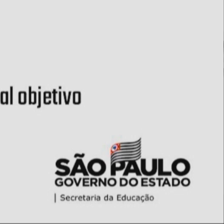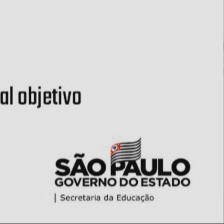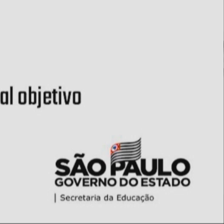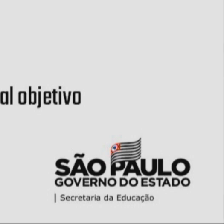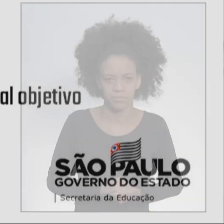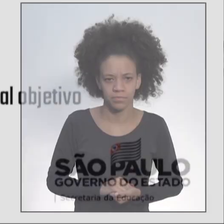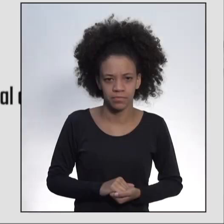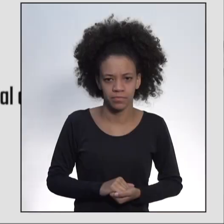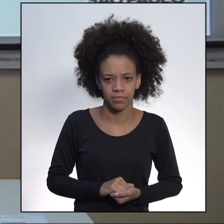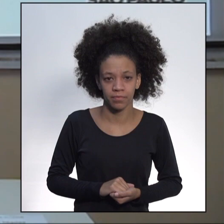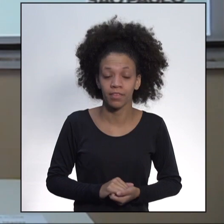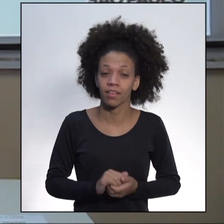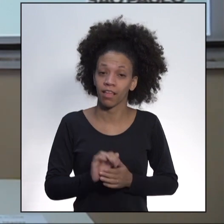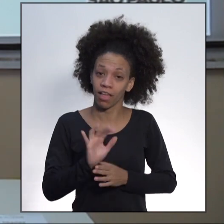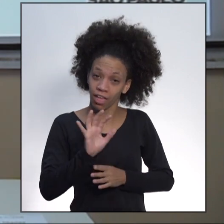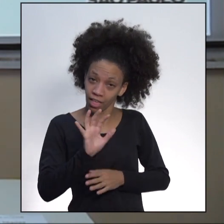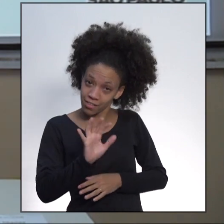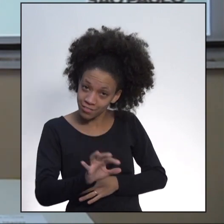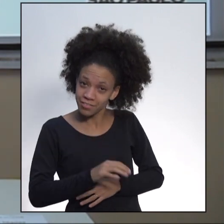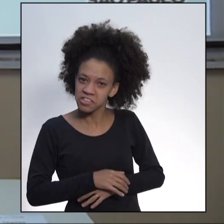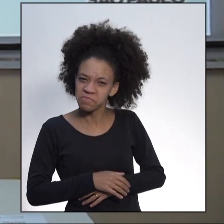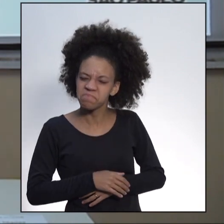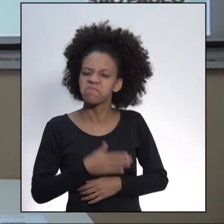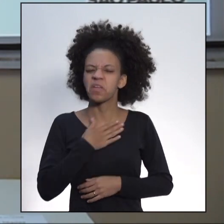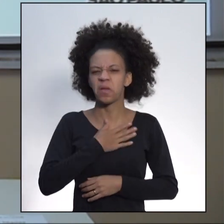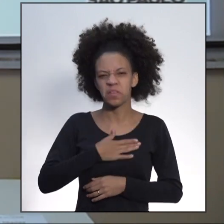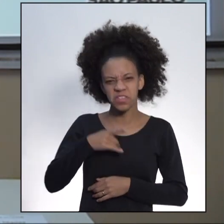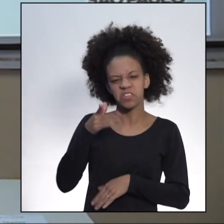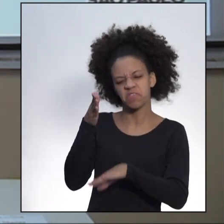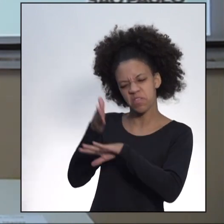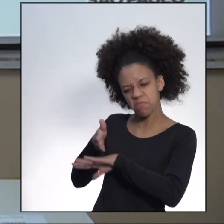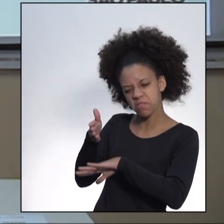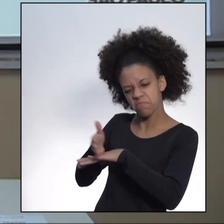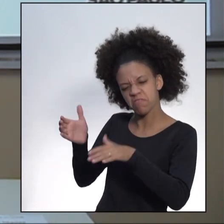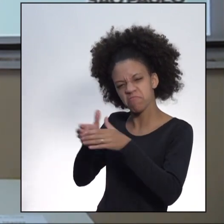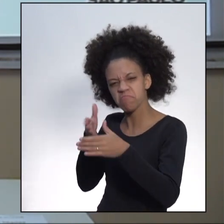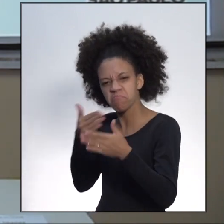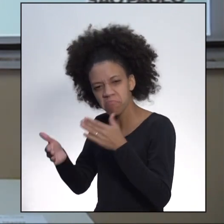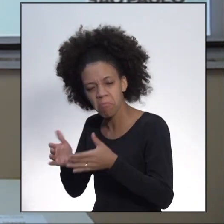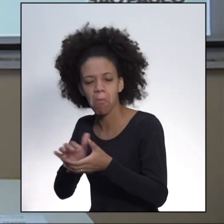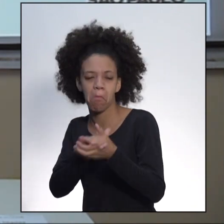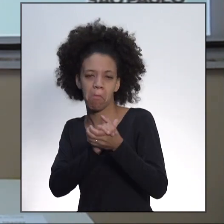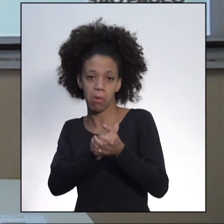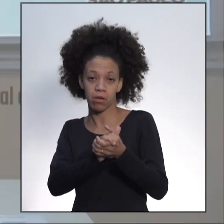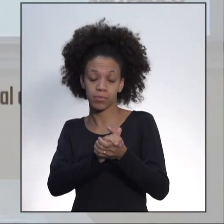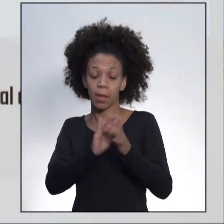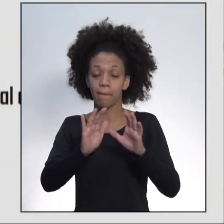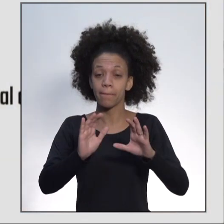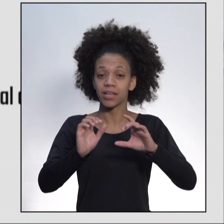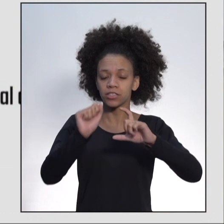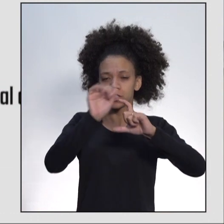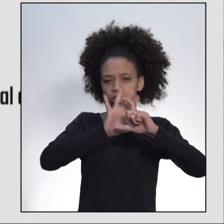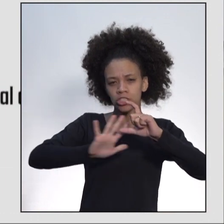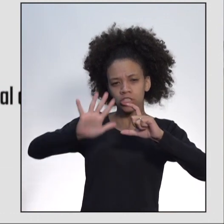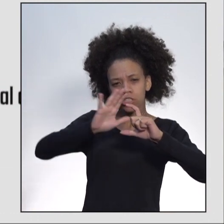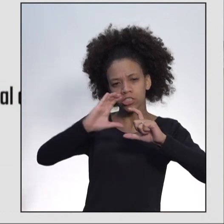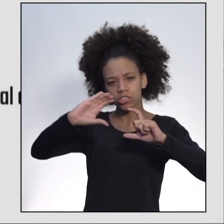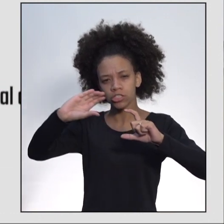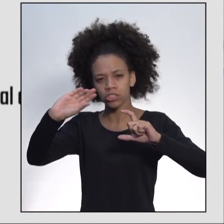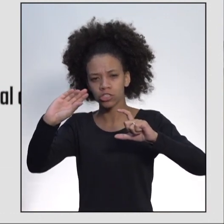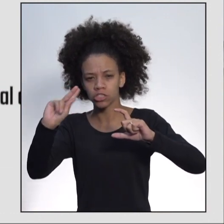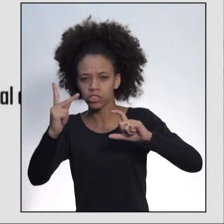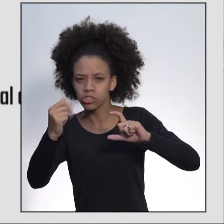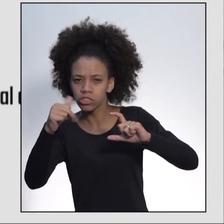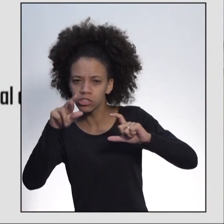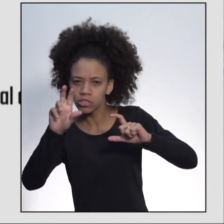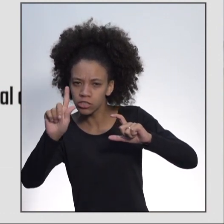É isso aí, gostei de ver a participação de vocês, parabéns! Charge, ilustração que